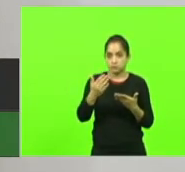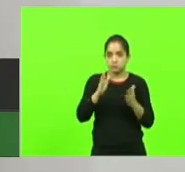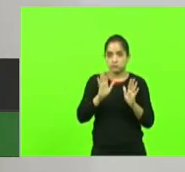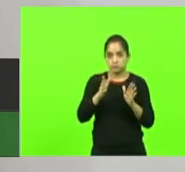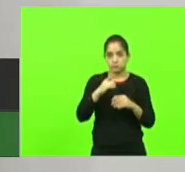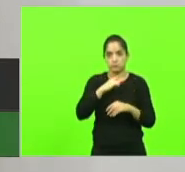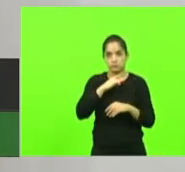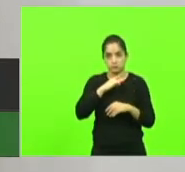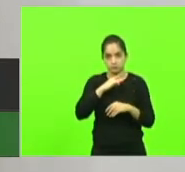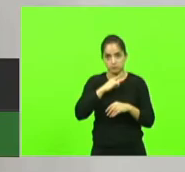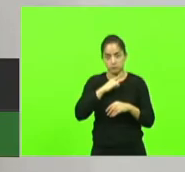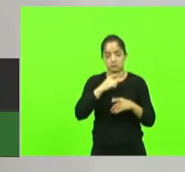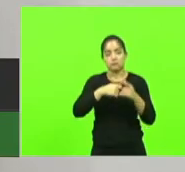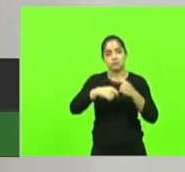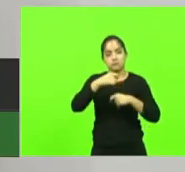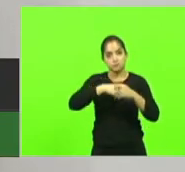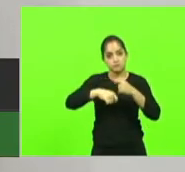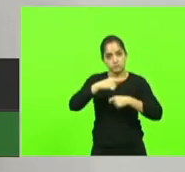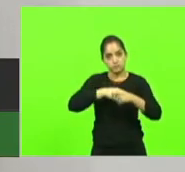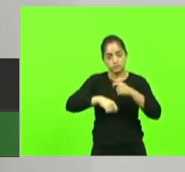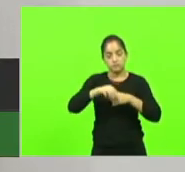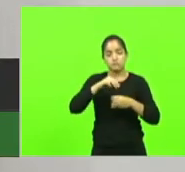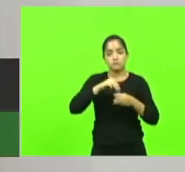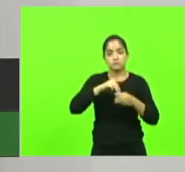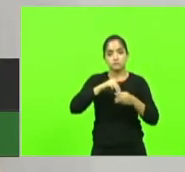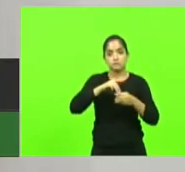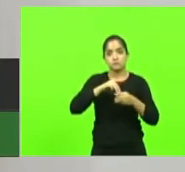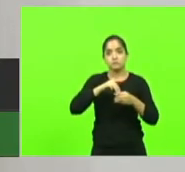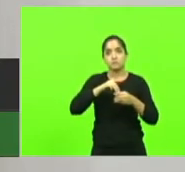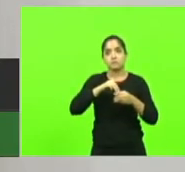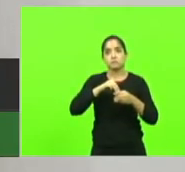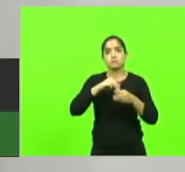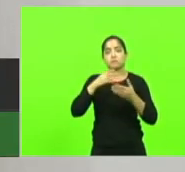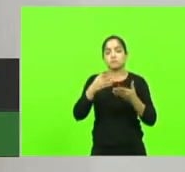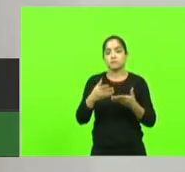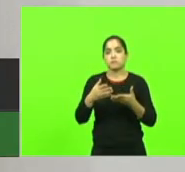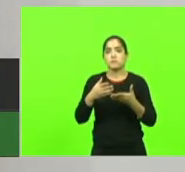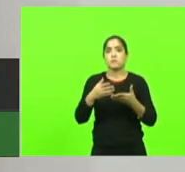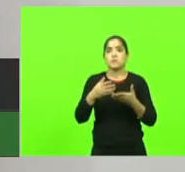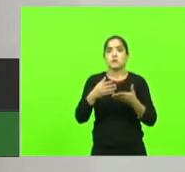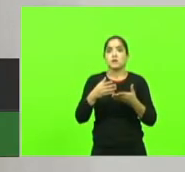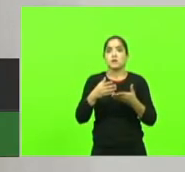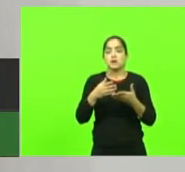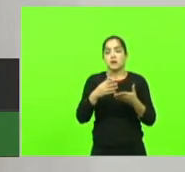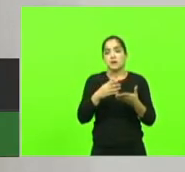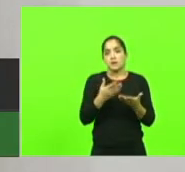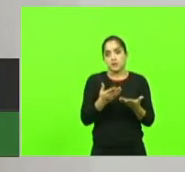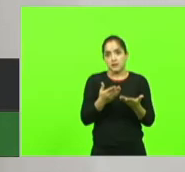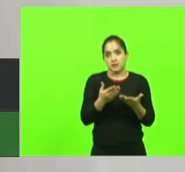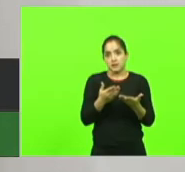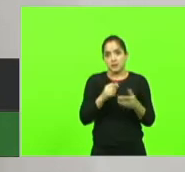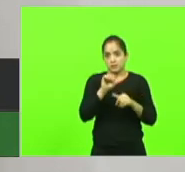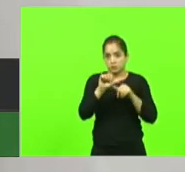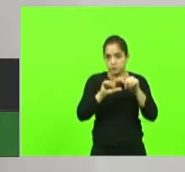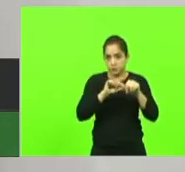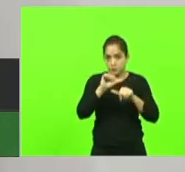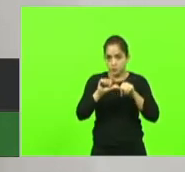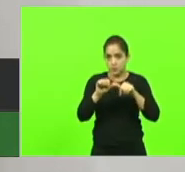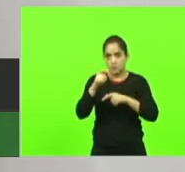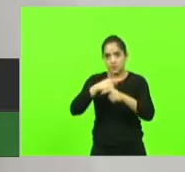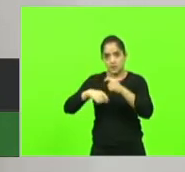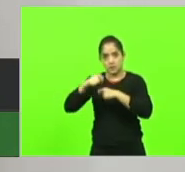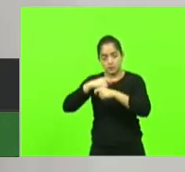da administração municipal de Itajaí, passamos o prédio do Estado para a